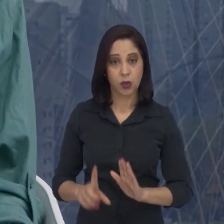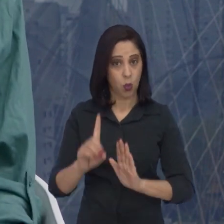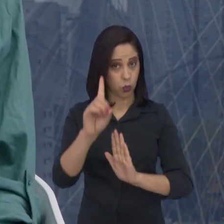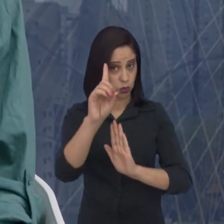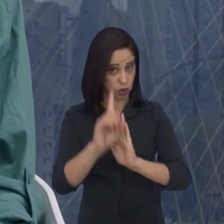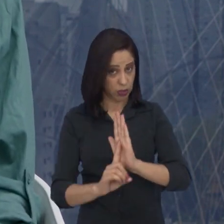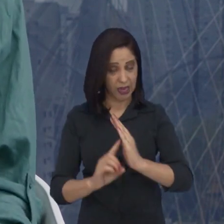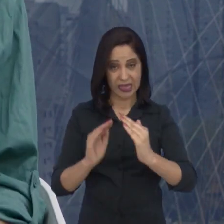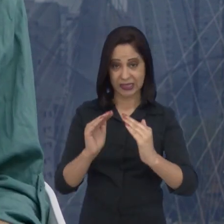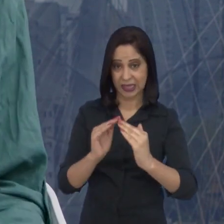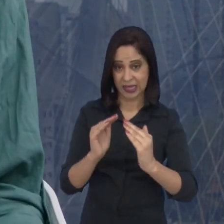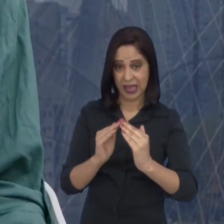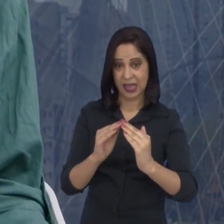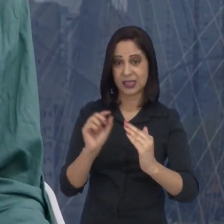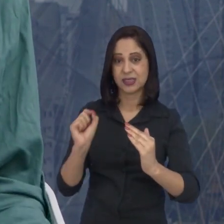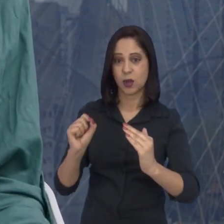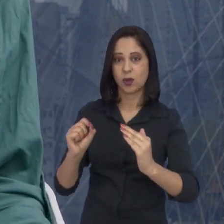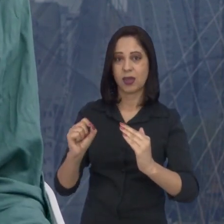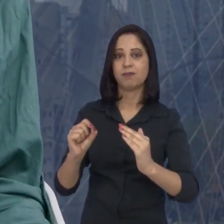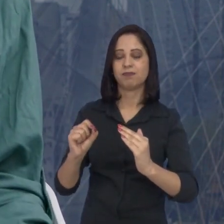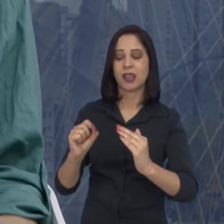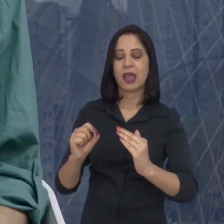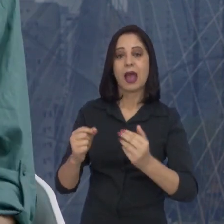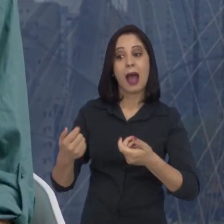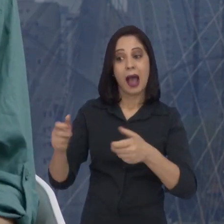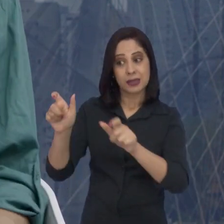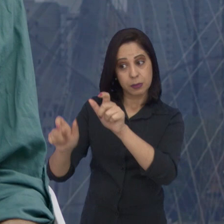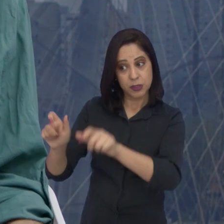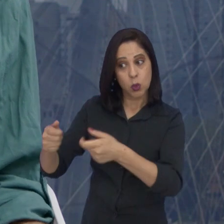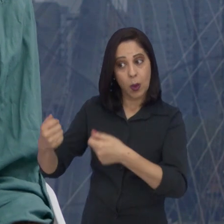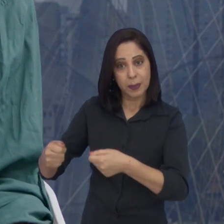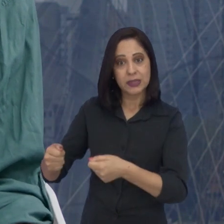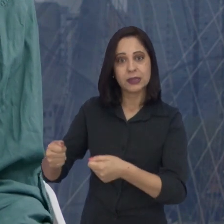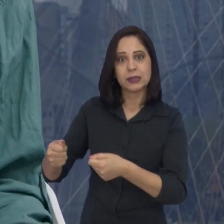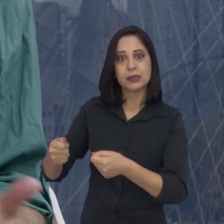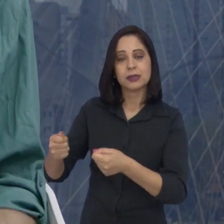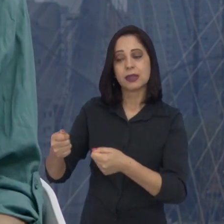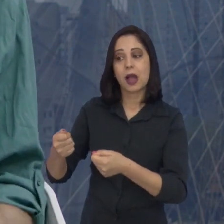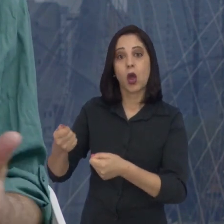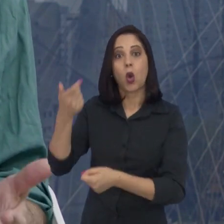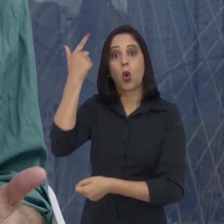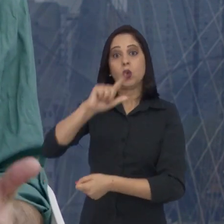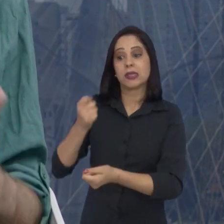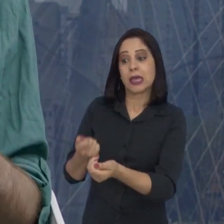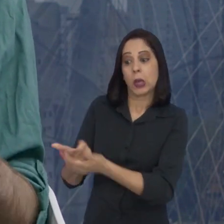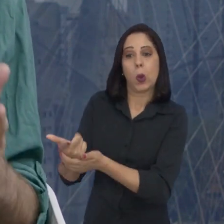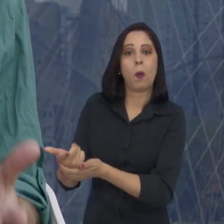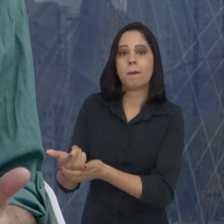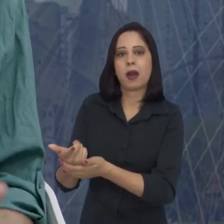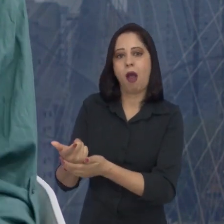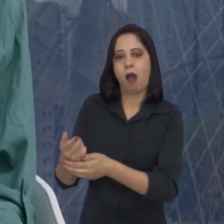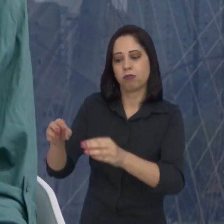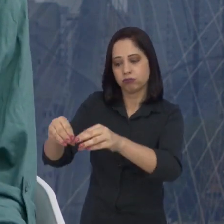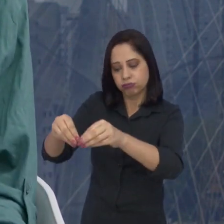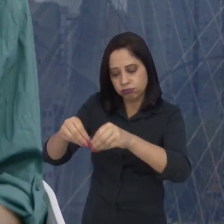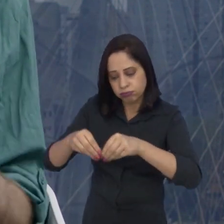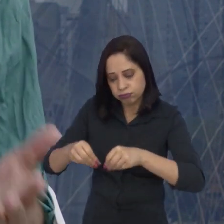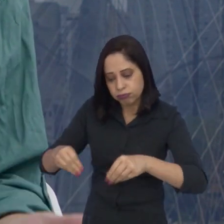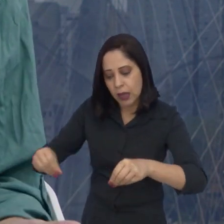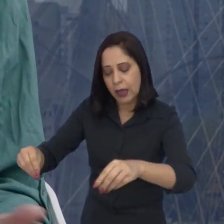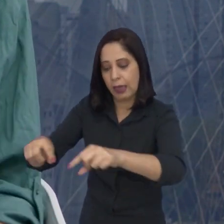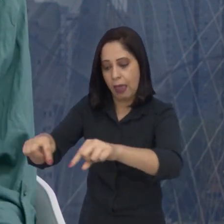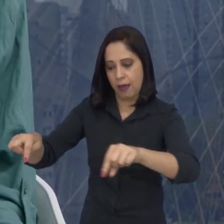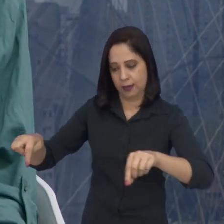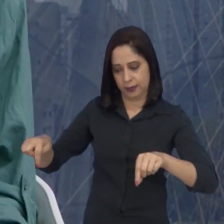moradia, é o acesso à terra. É claro que nós estamos falando mais por uma questão quantitativa de terra